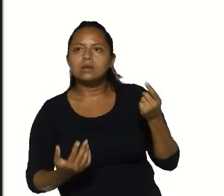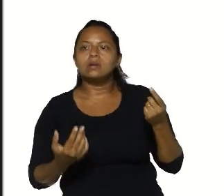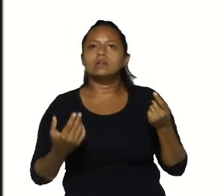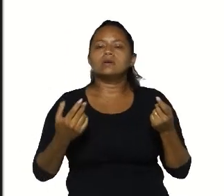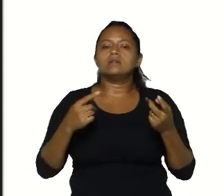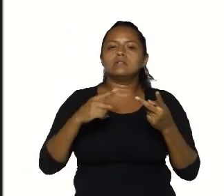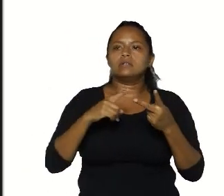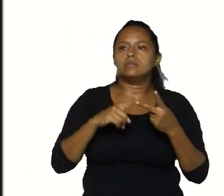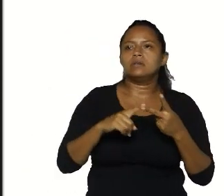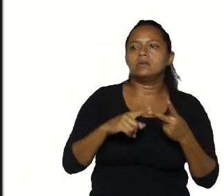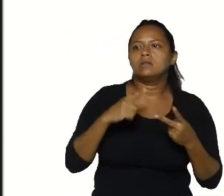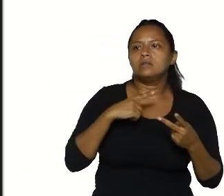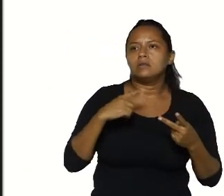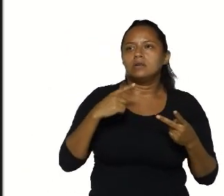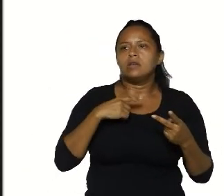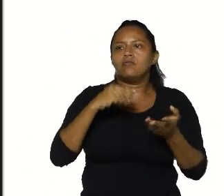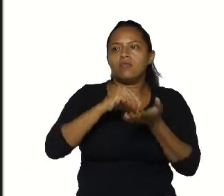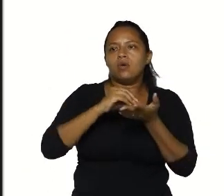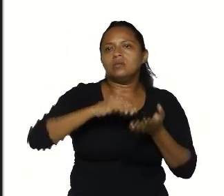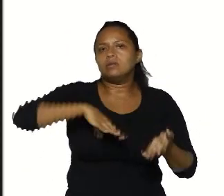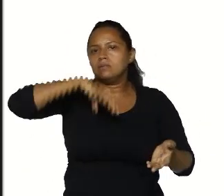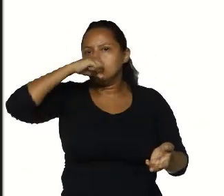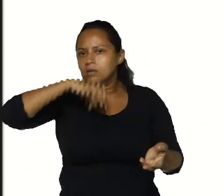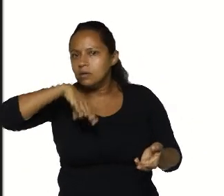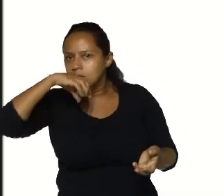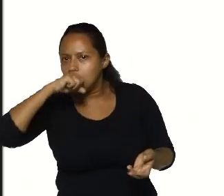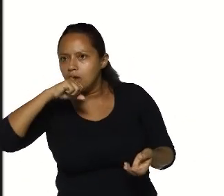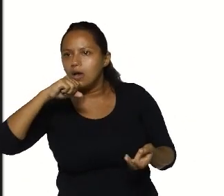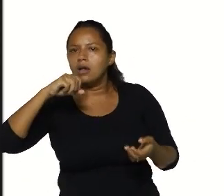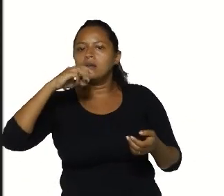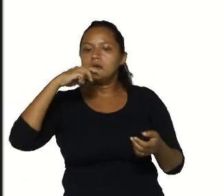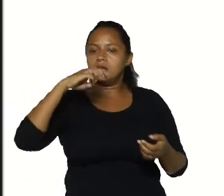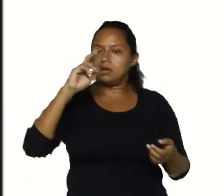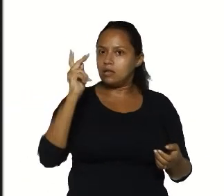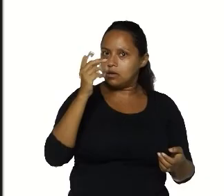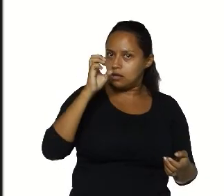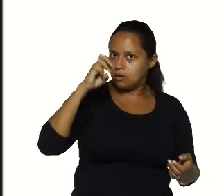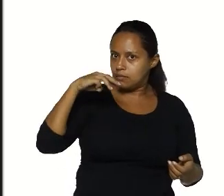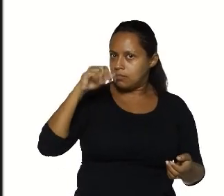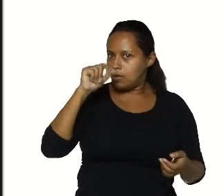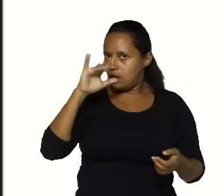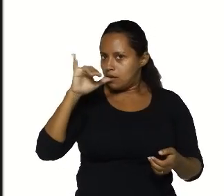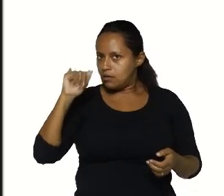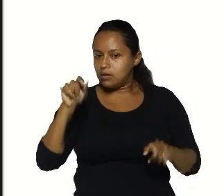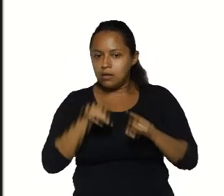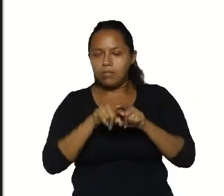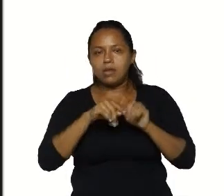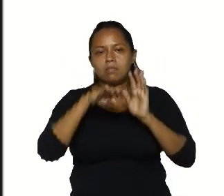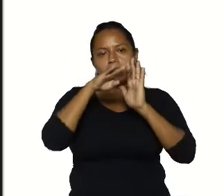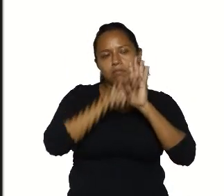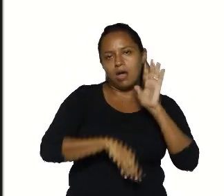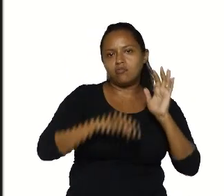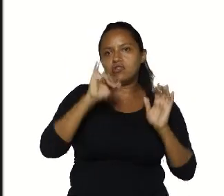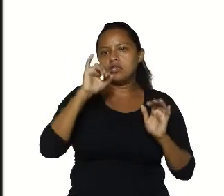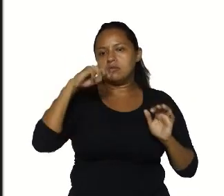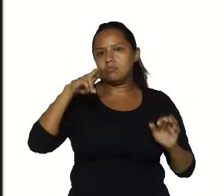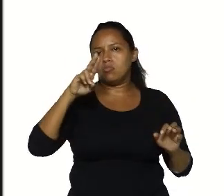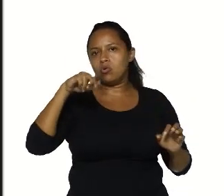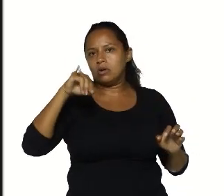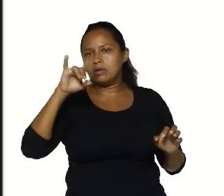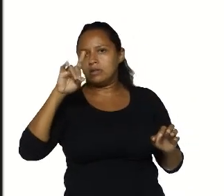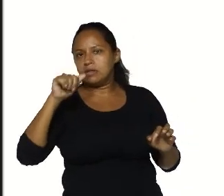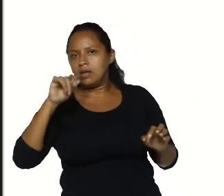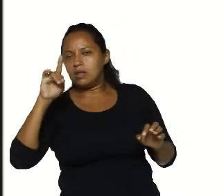relacionada às plaquetas, falta de ar, relacionada às hemácias, e baixa imunidade, relacionada aos